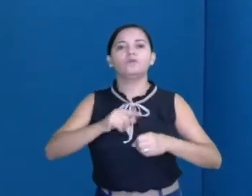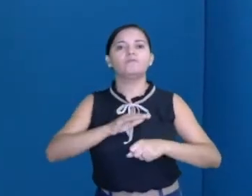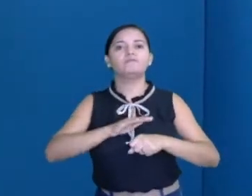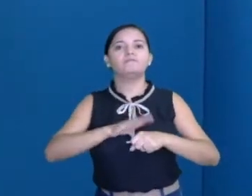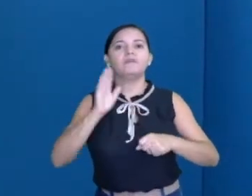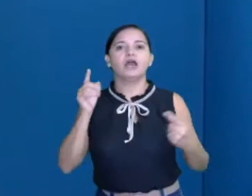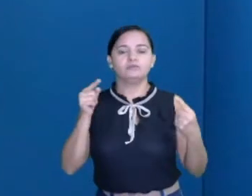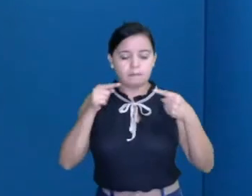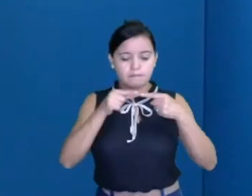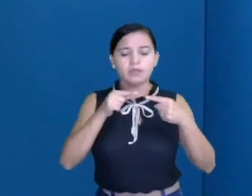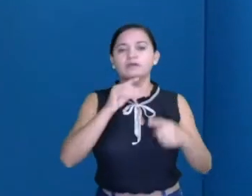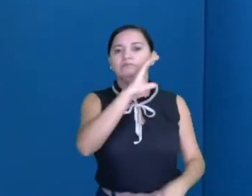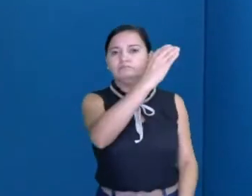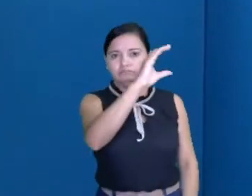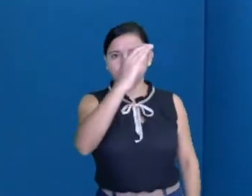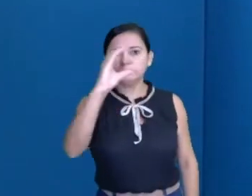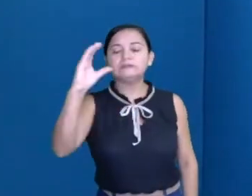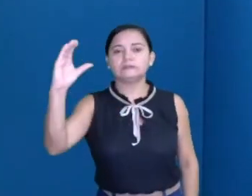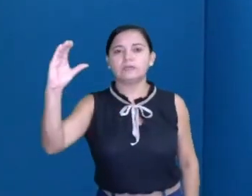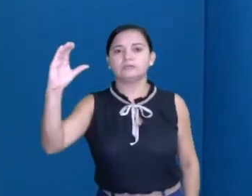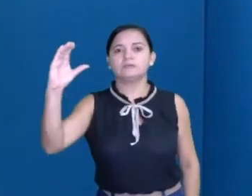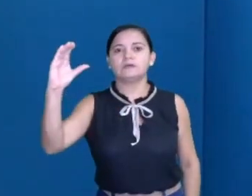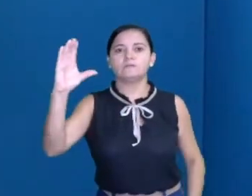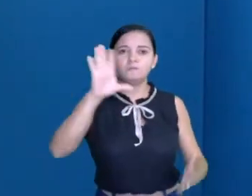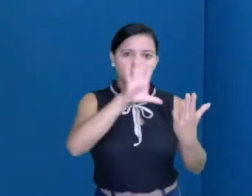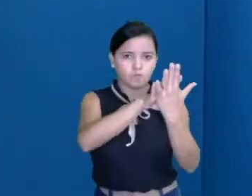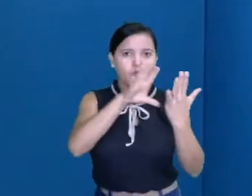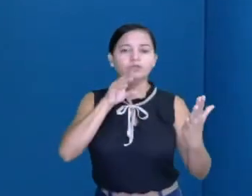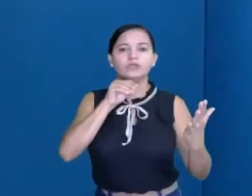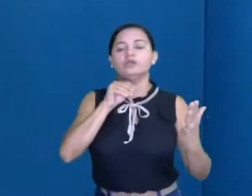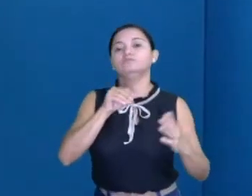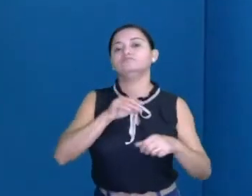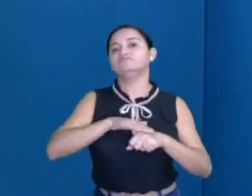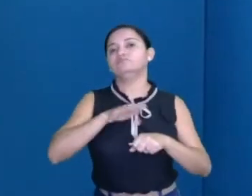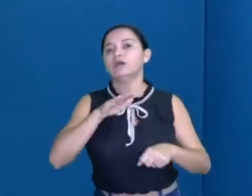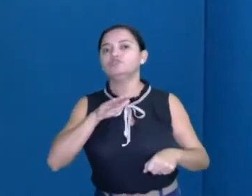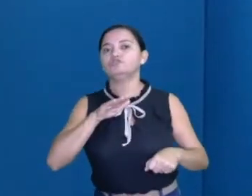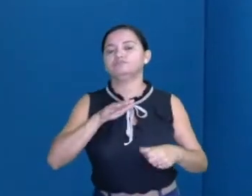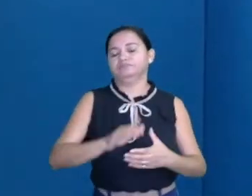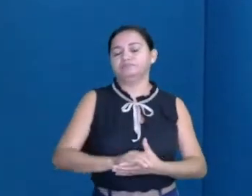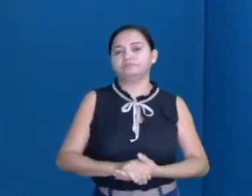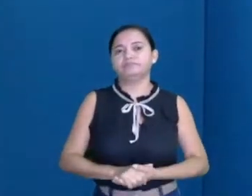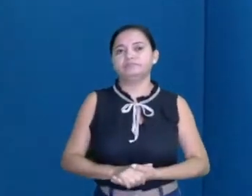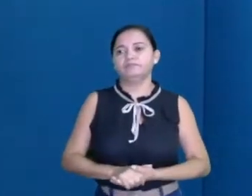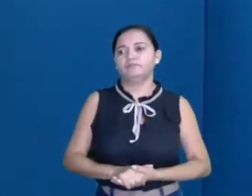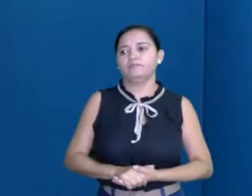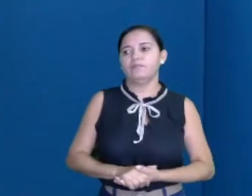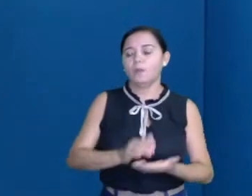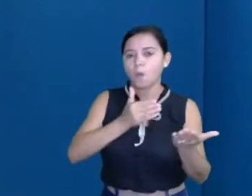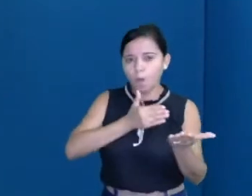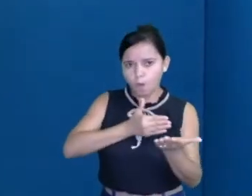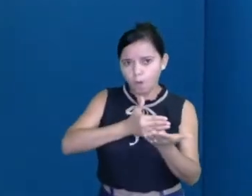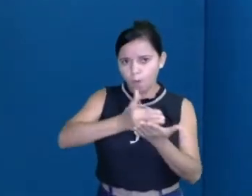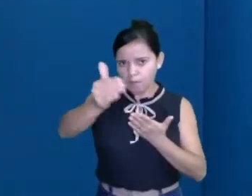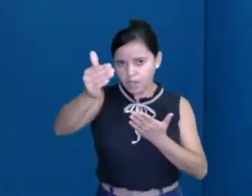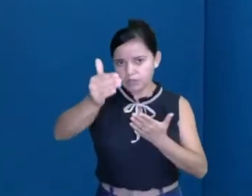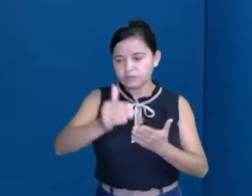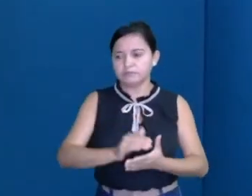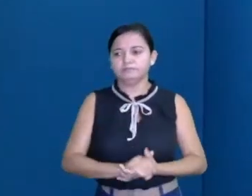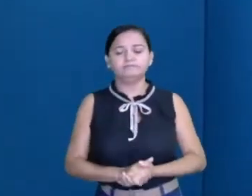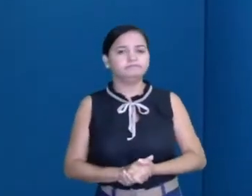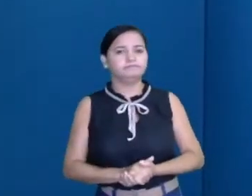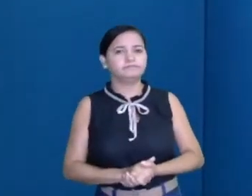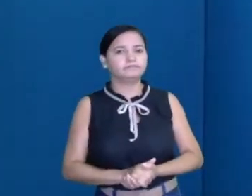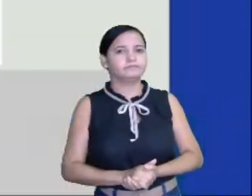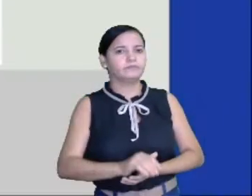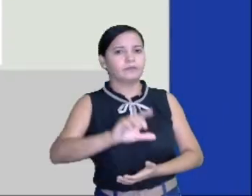olhar científico, no modelo científico, aquele modelo sistematizado. E aí começa com esse indivíduo aqui chamado Dalton, tá? E